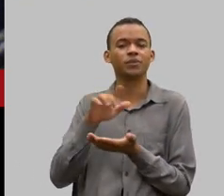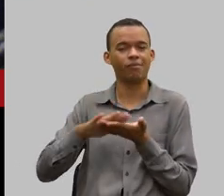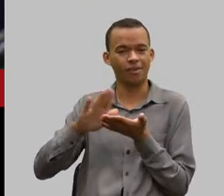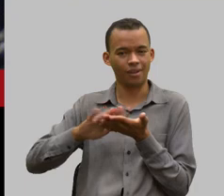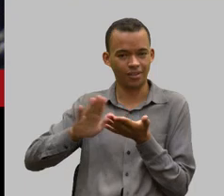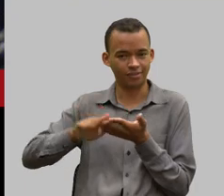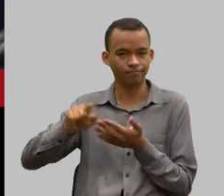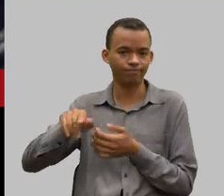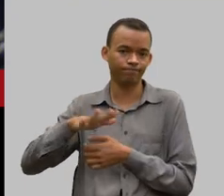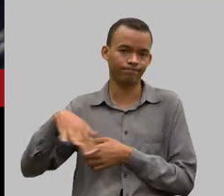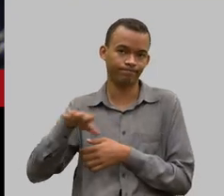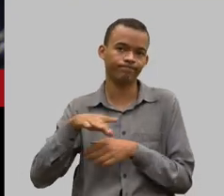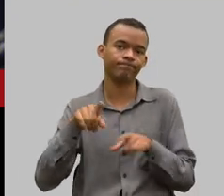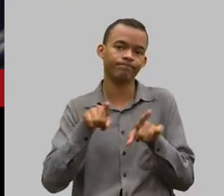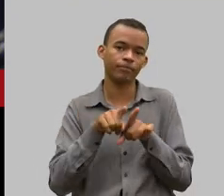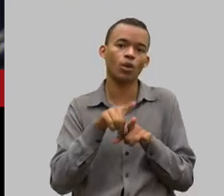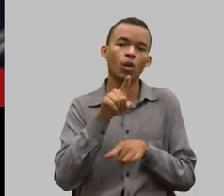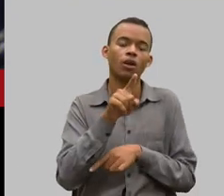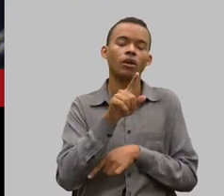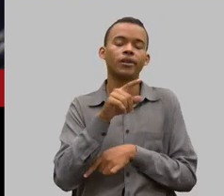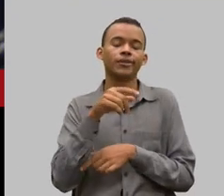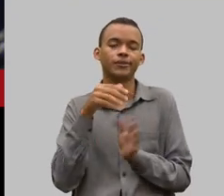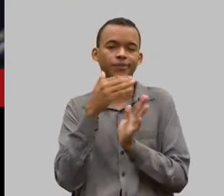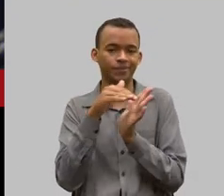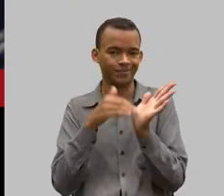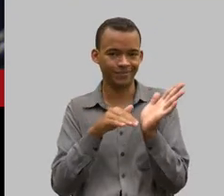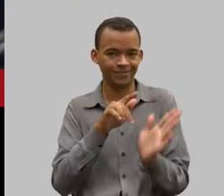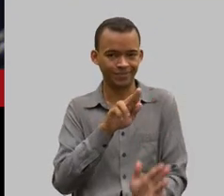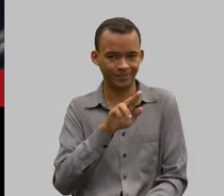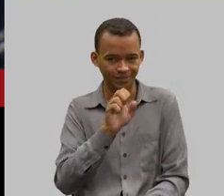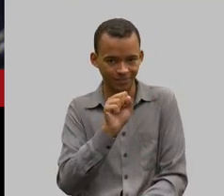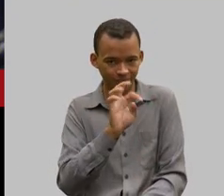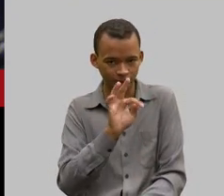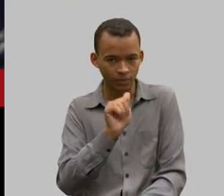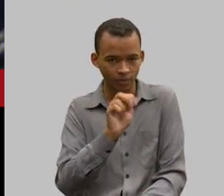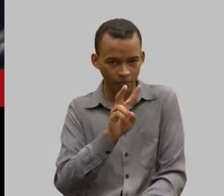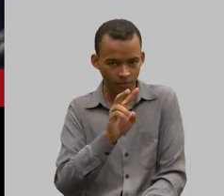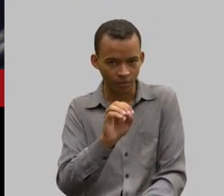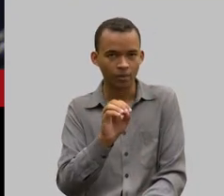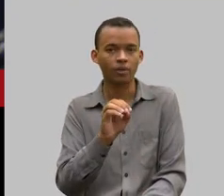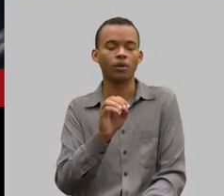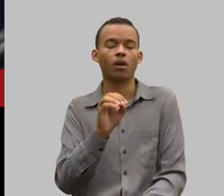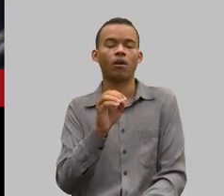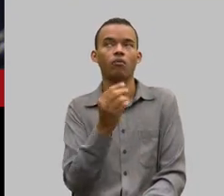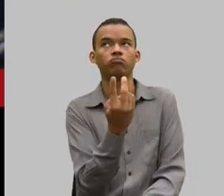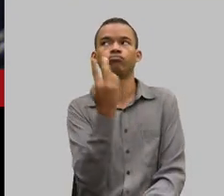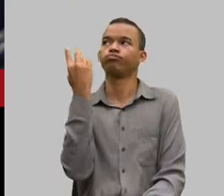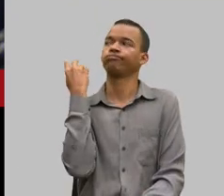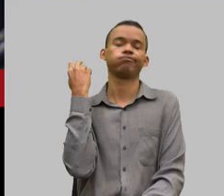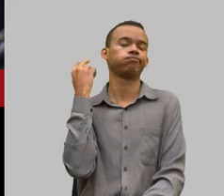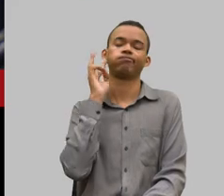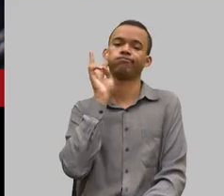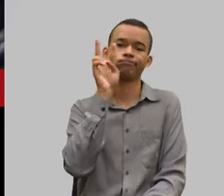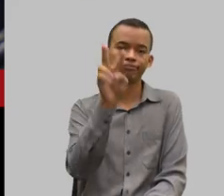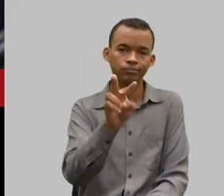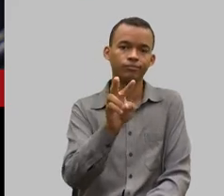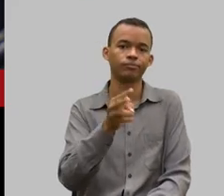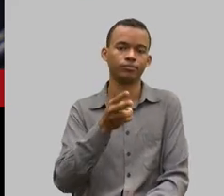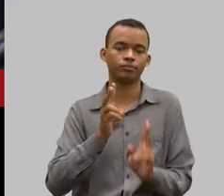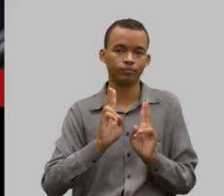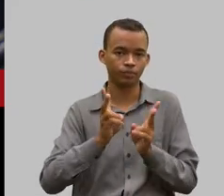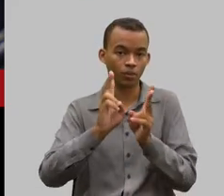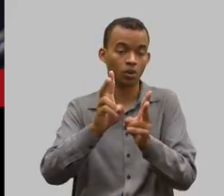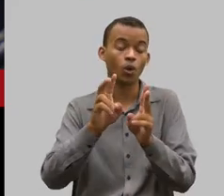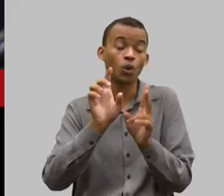ladares que foi muito feliz de não olhou para trás olhou paraa frente colocou números